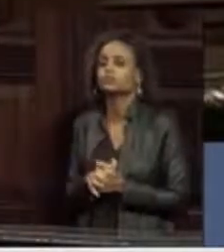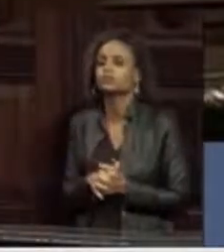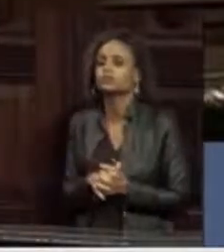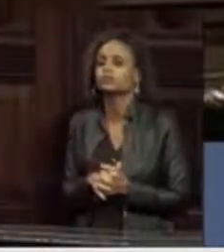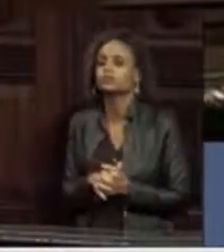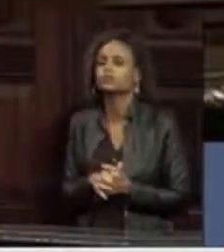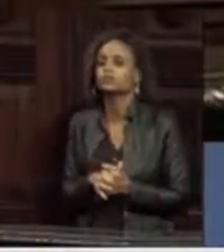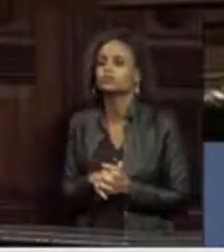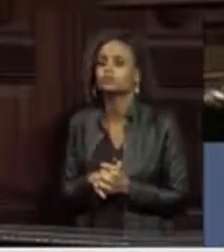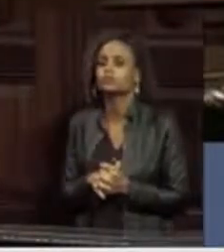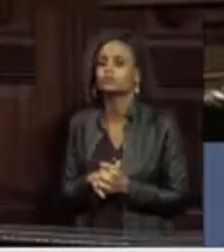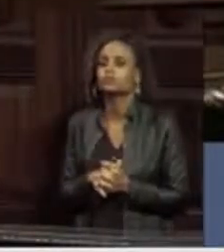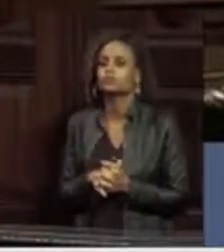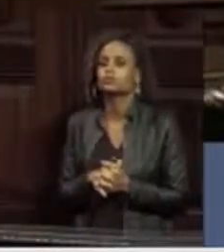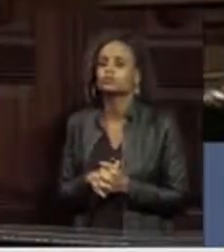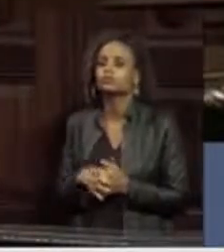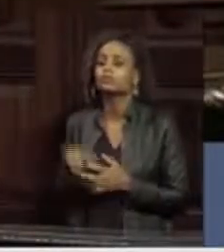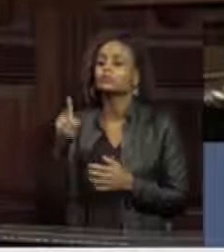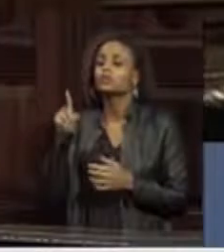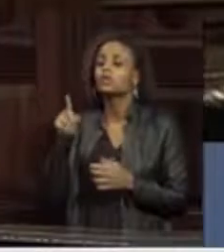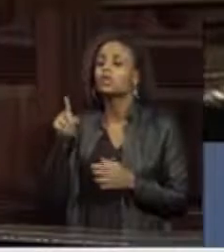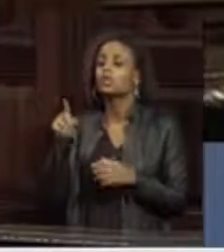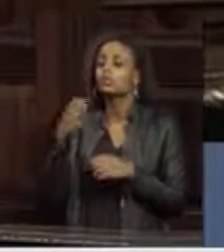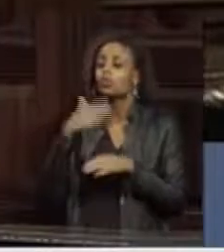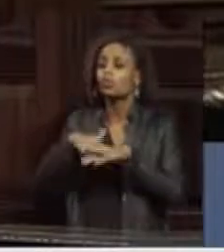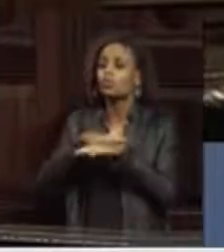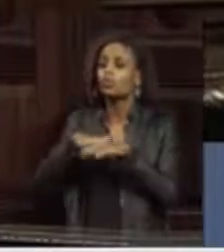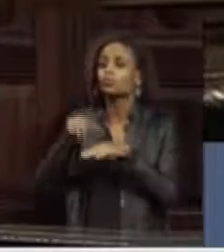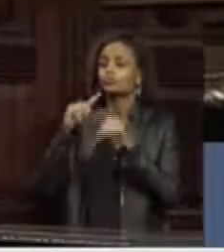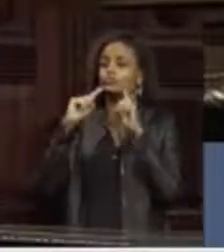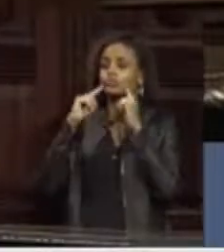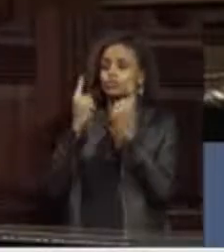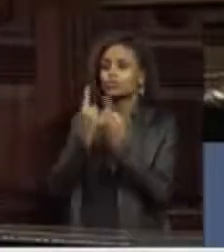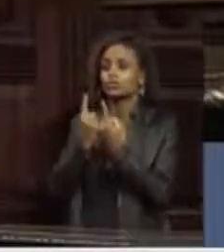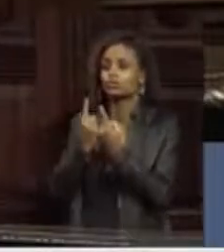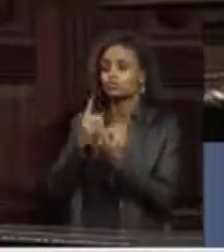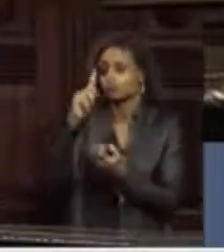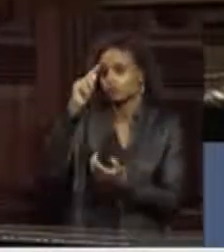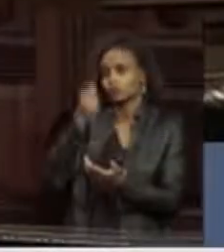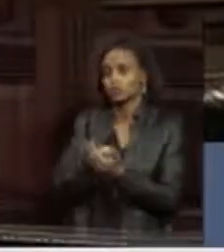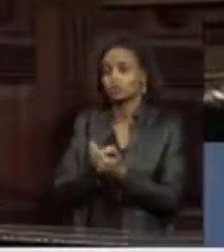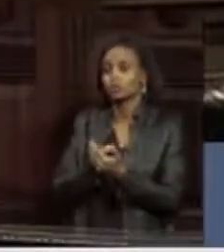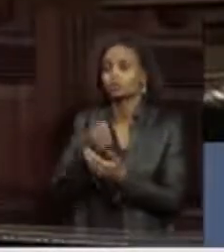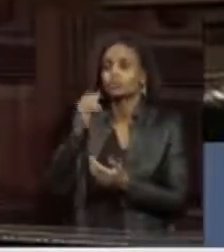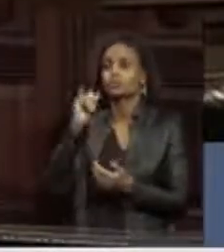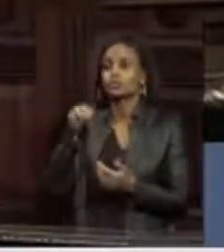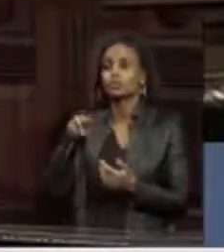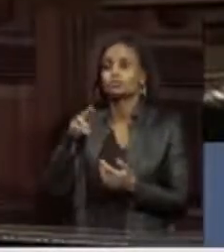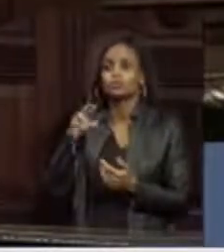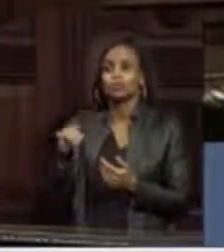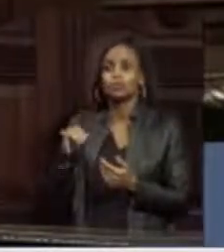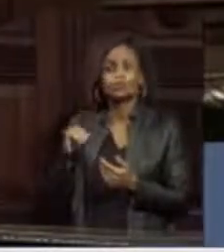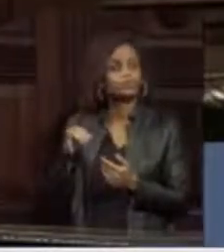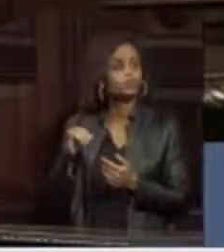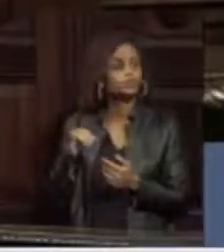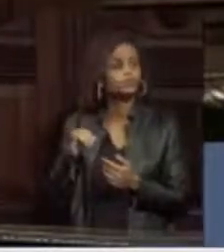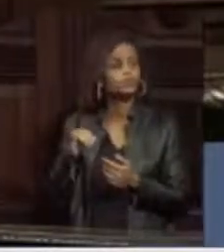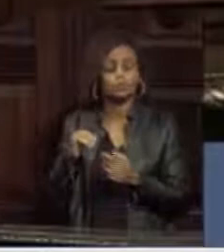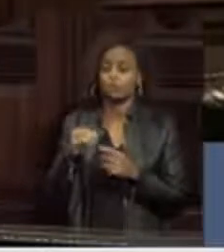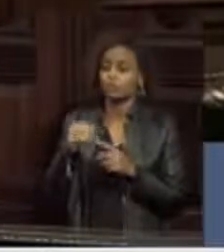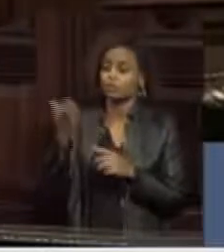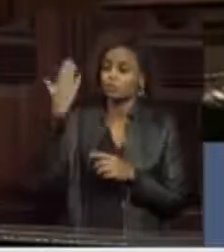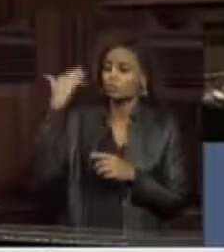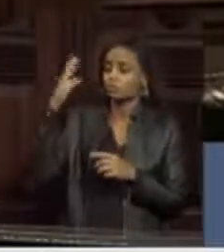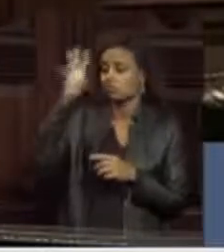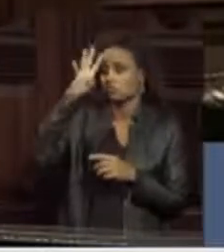de uma reunião, uma decisão da ANP tomada na última